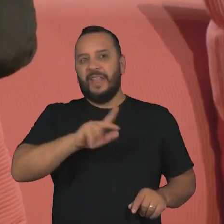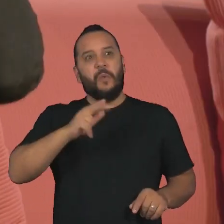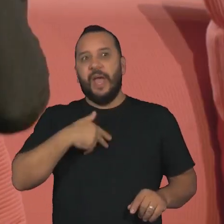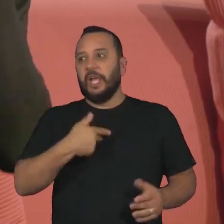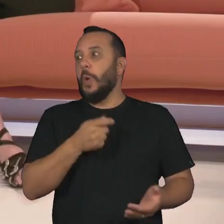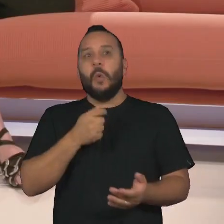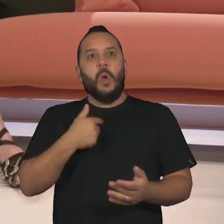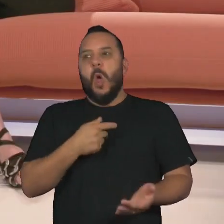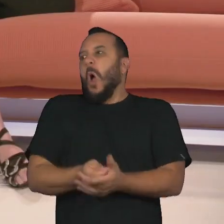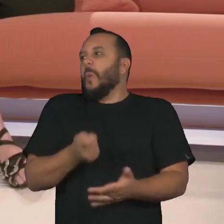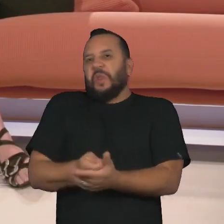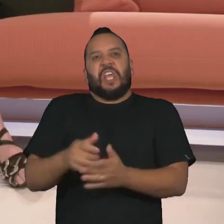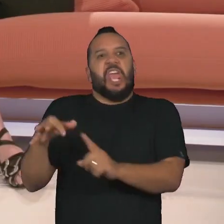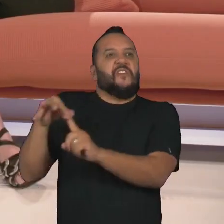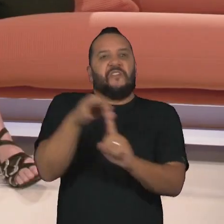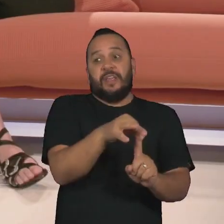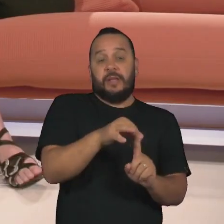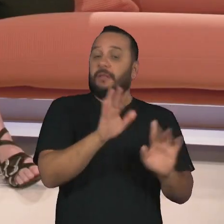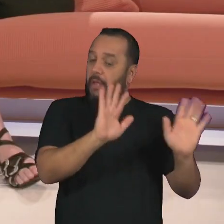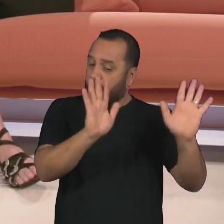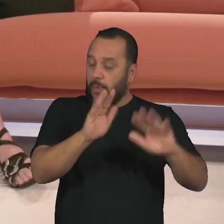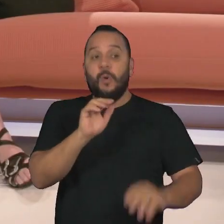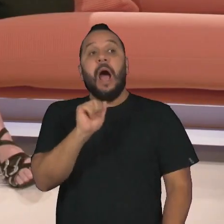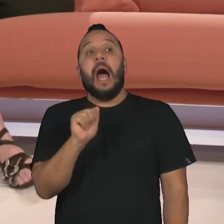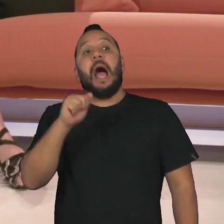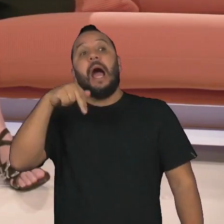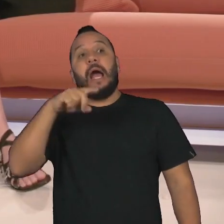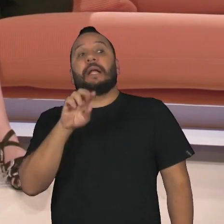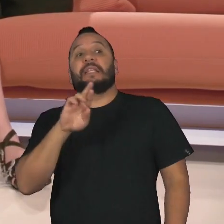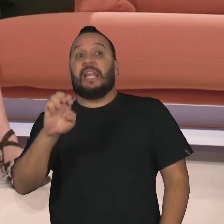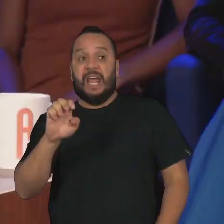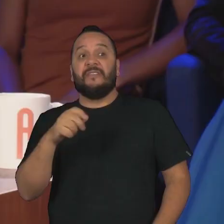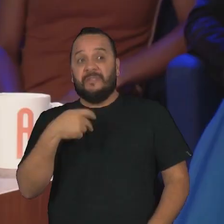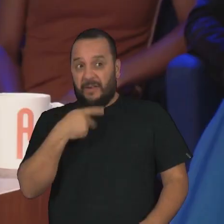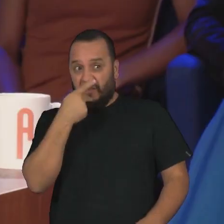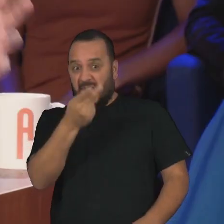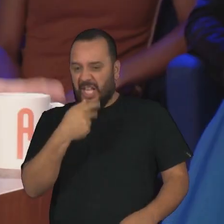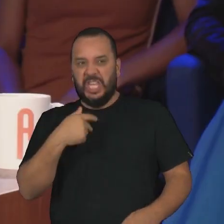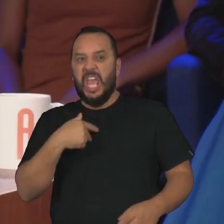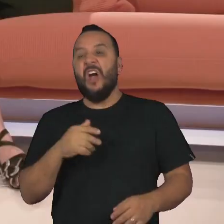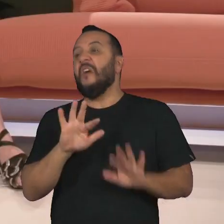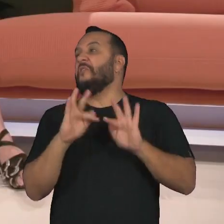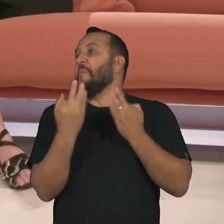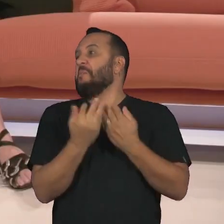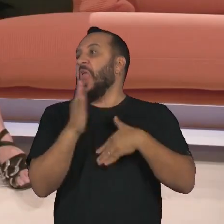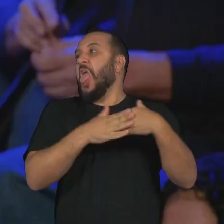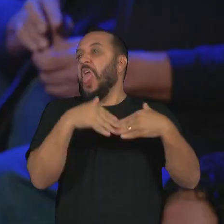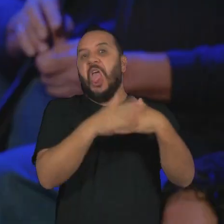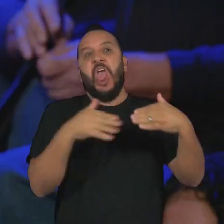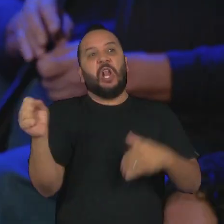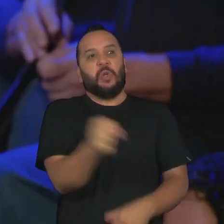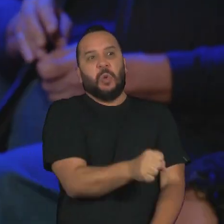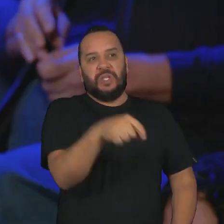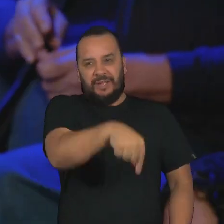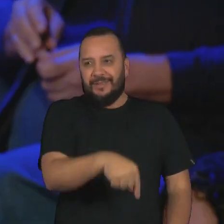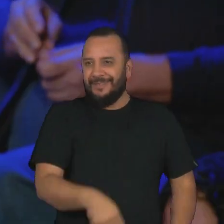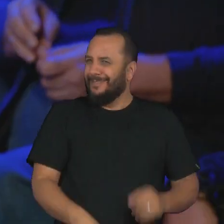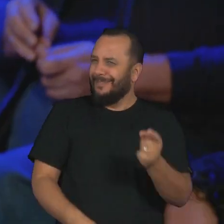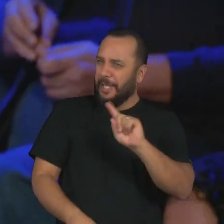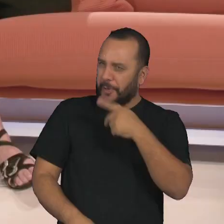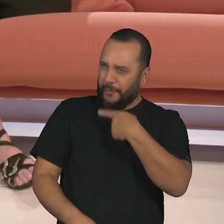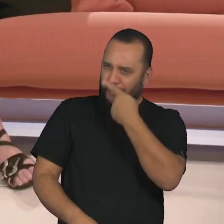é complexo. Ah, é, André? O André vai sair dizendo que houve um nepotismo no programa, trouxe a prima. Imagina,